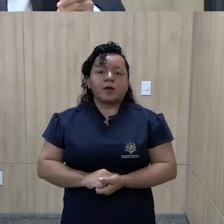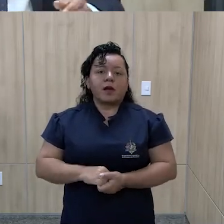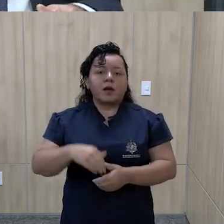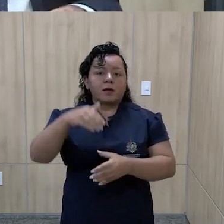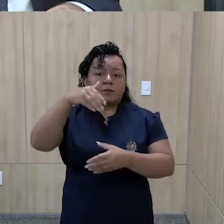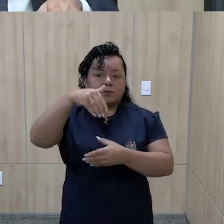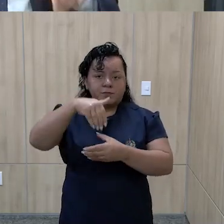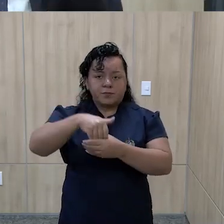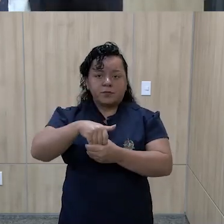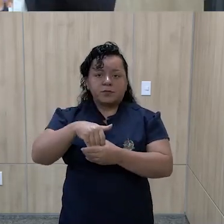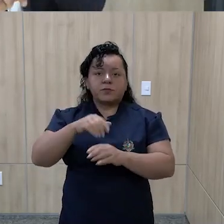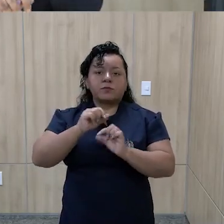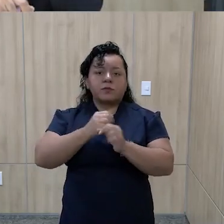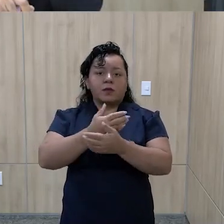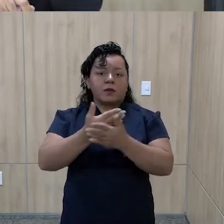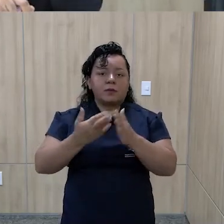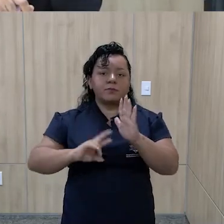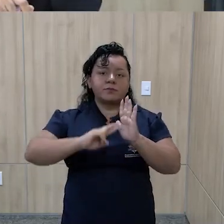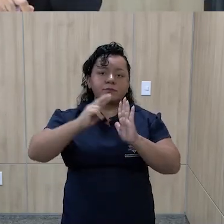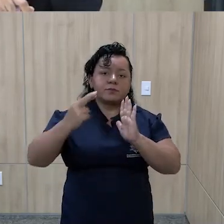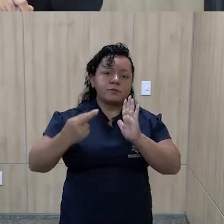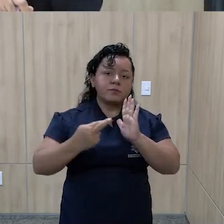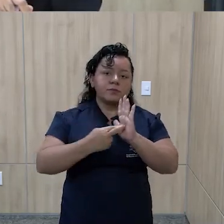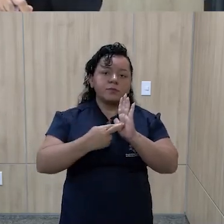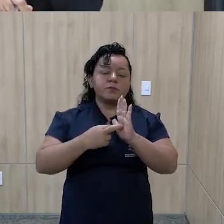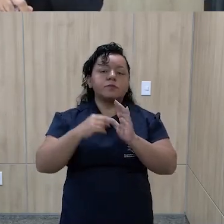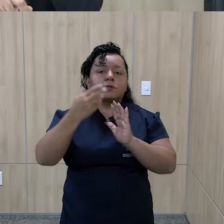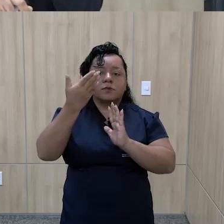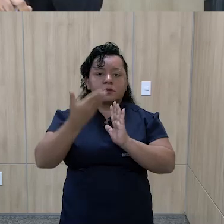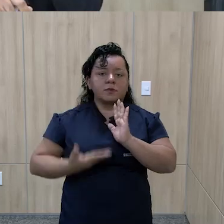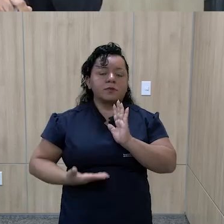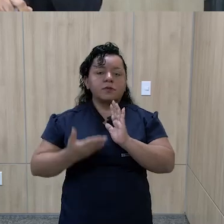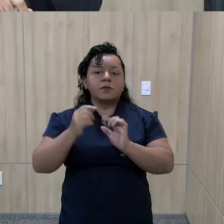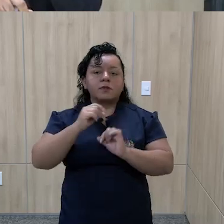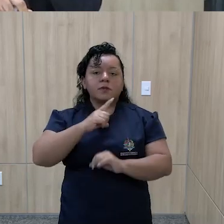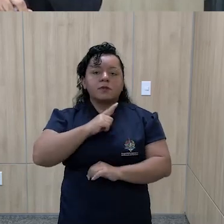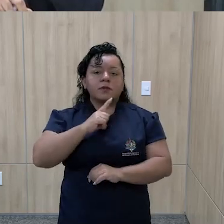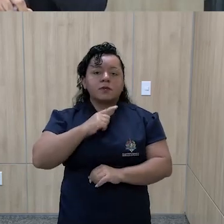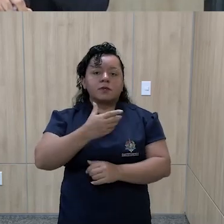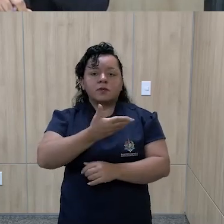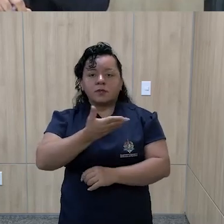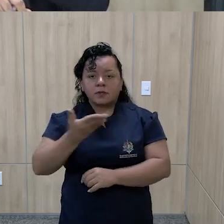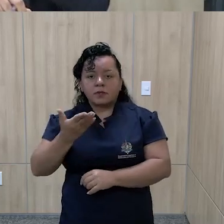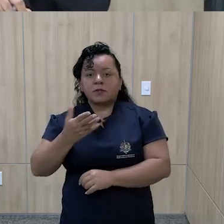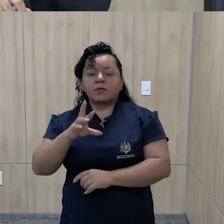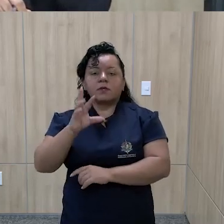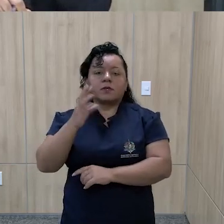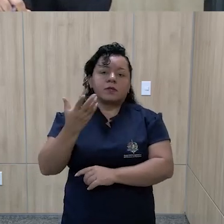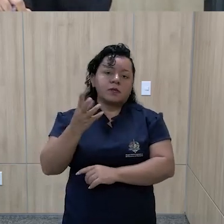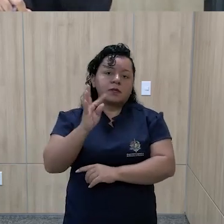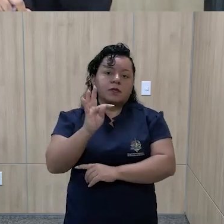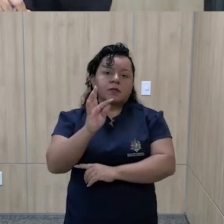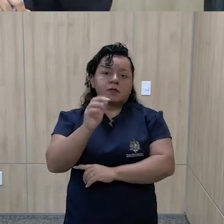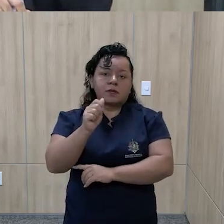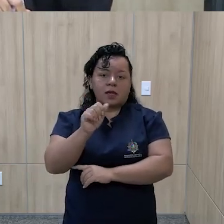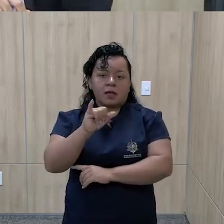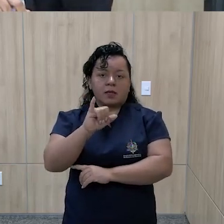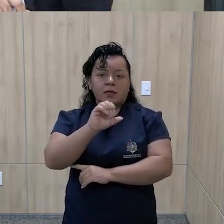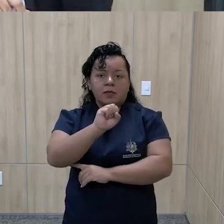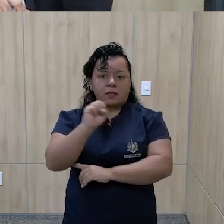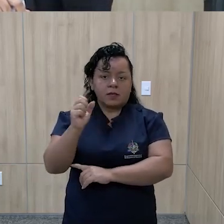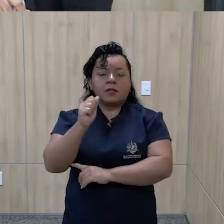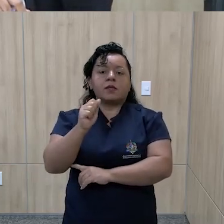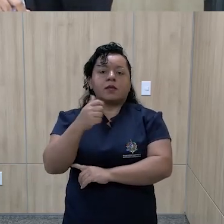da com o voto da nossa relatora deputada Thaíssa pela aprovação e prosseguimento da matéria pergunto como